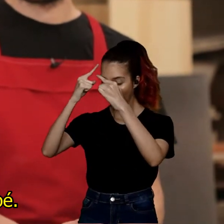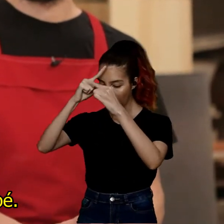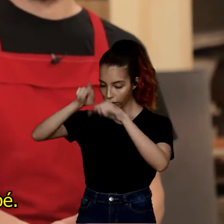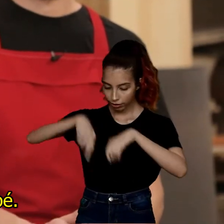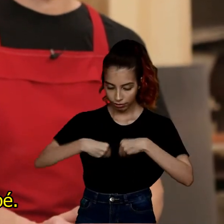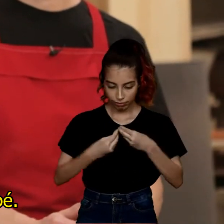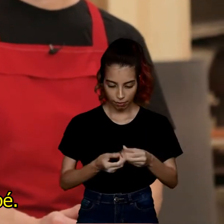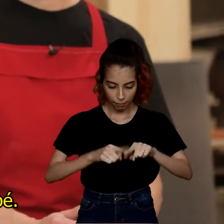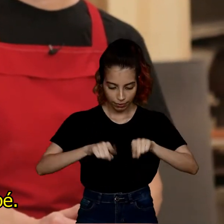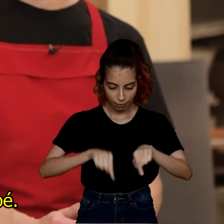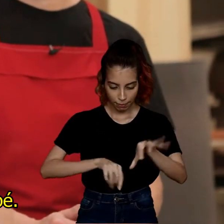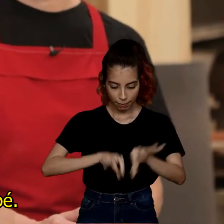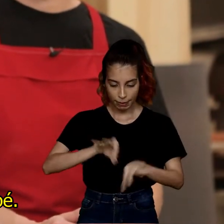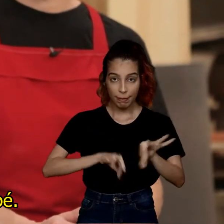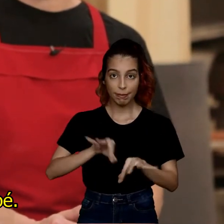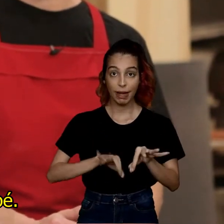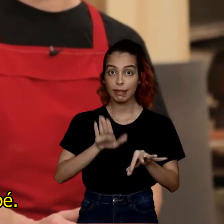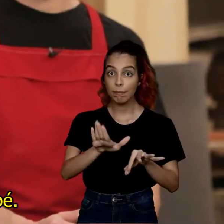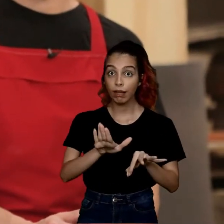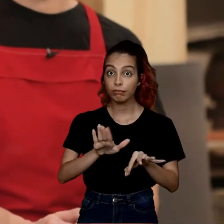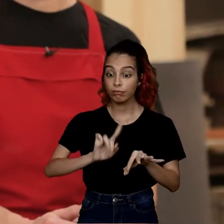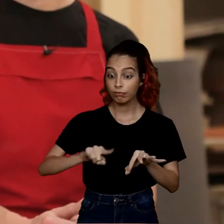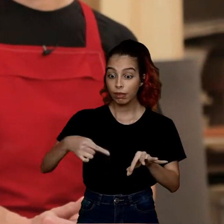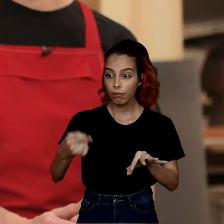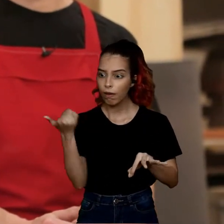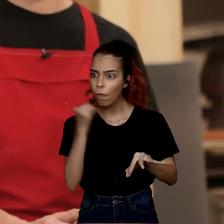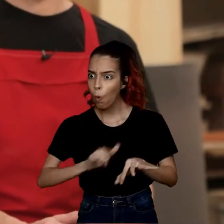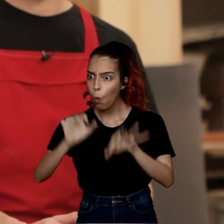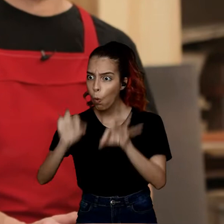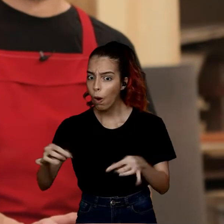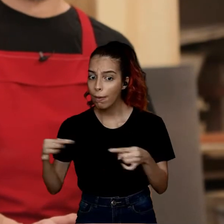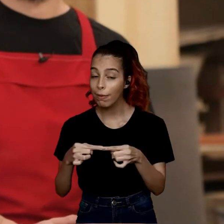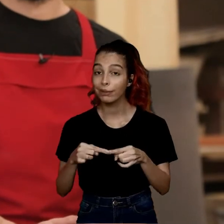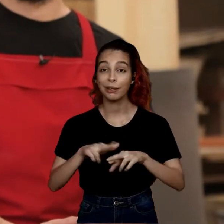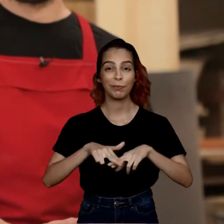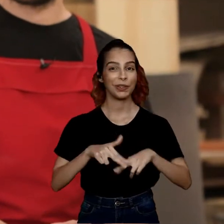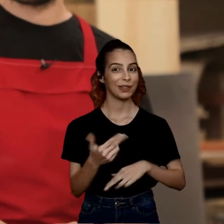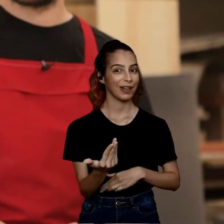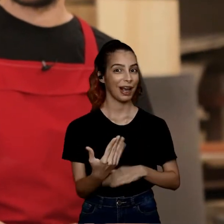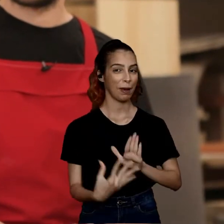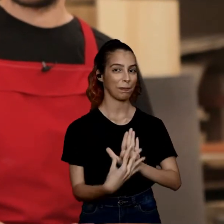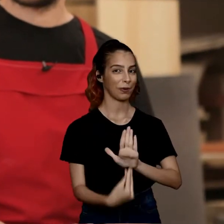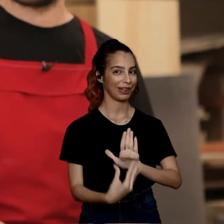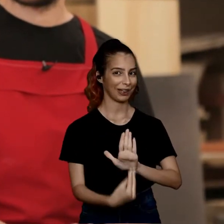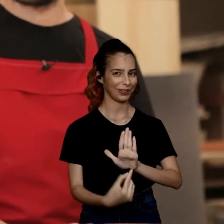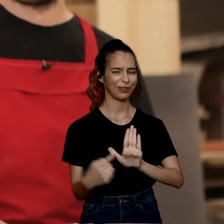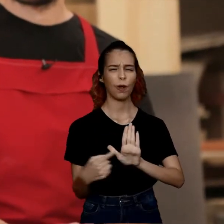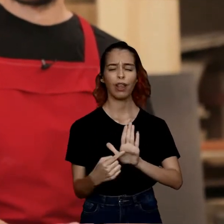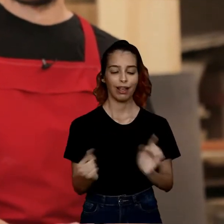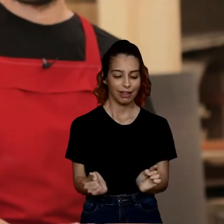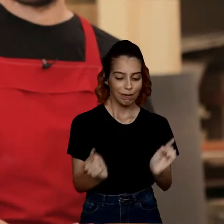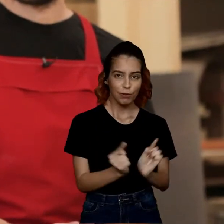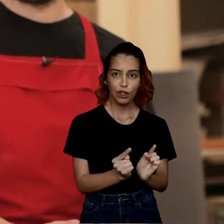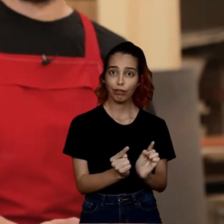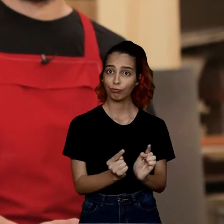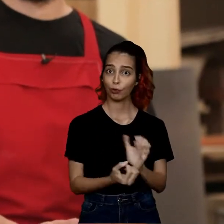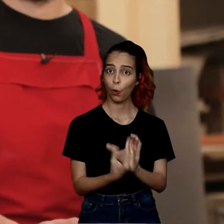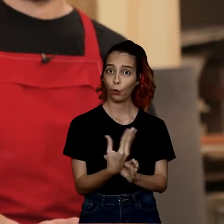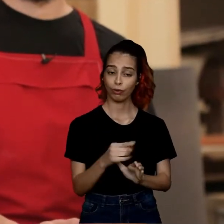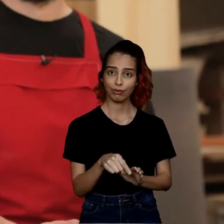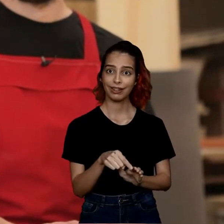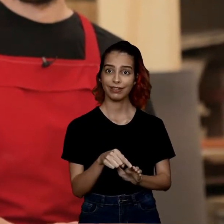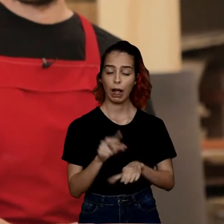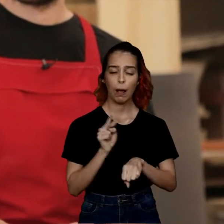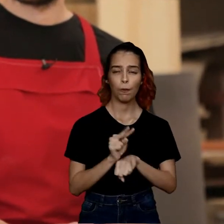precisa saber se aquela ideia consegue ficar de pé. E para isso que a gente usa o modelo. O modelo é uma antecipação